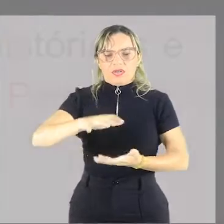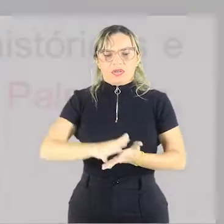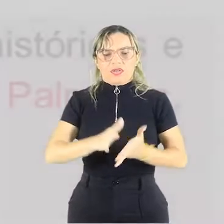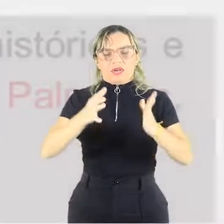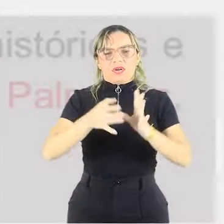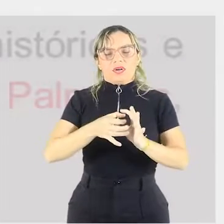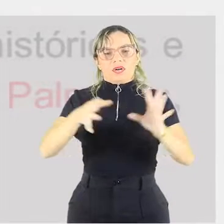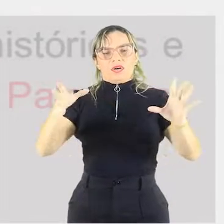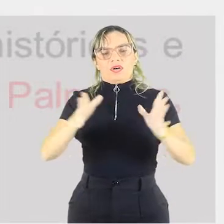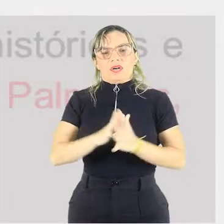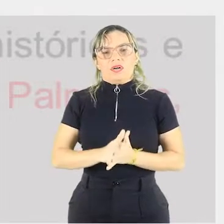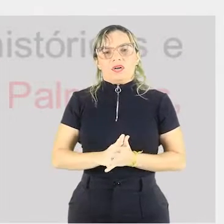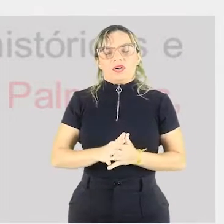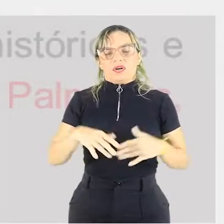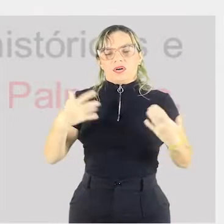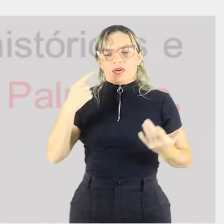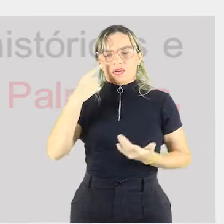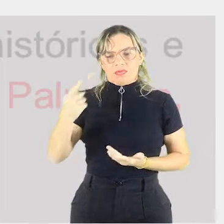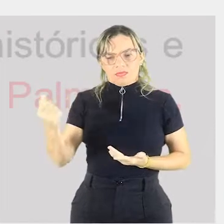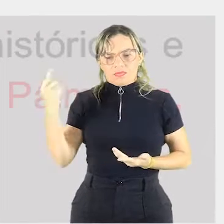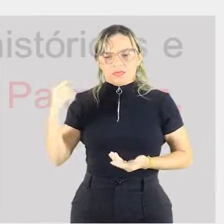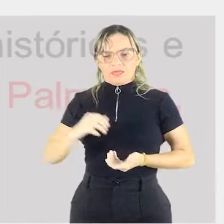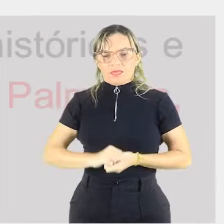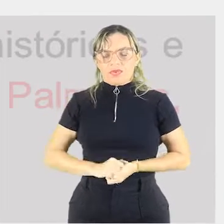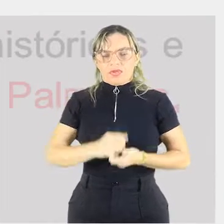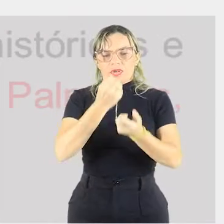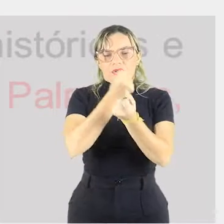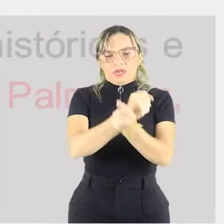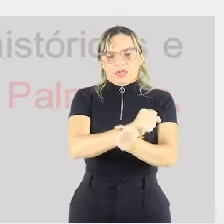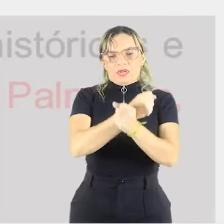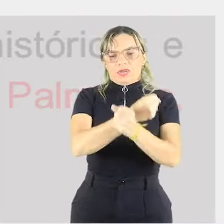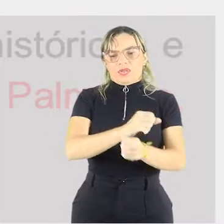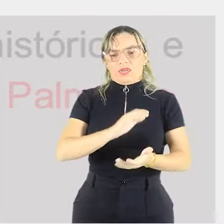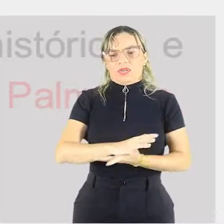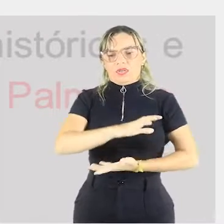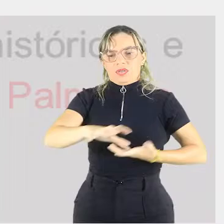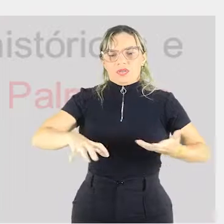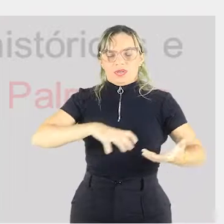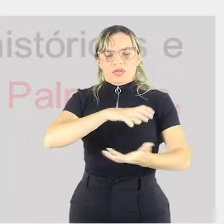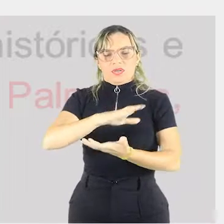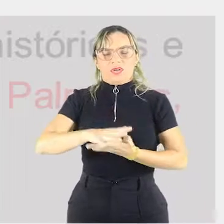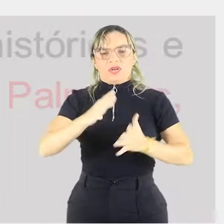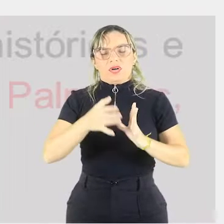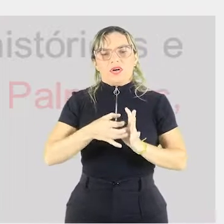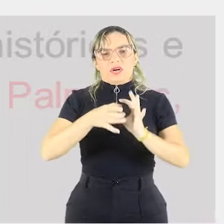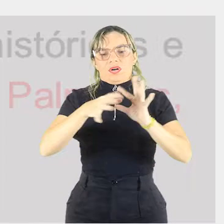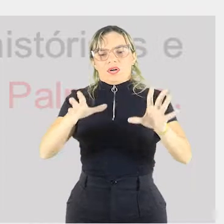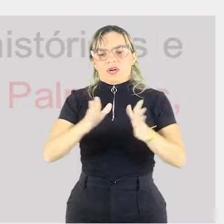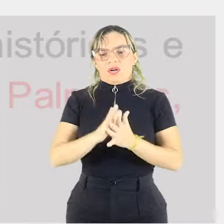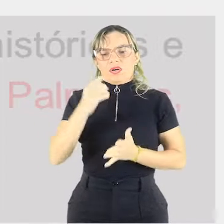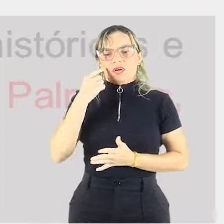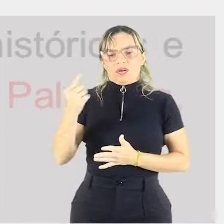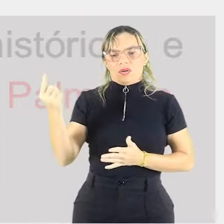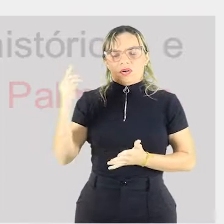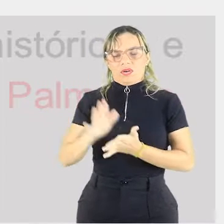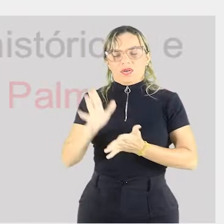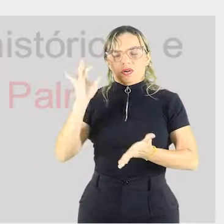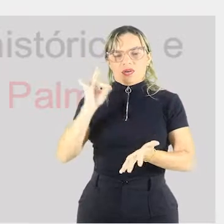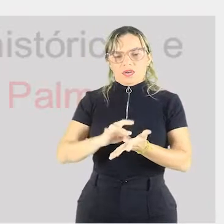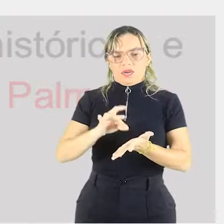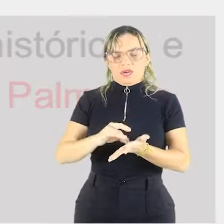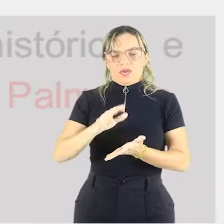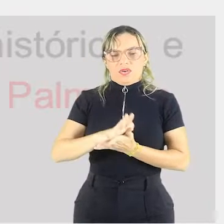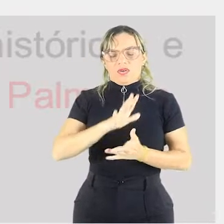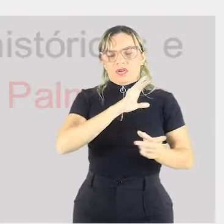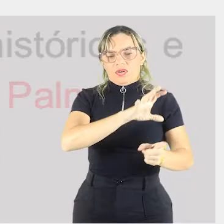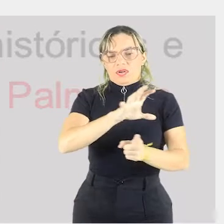É preciso notabilizar que a escravidão, as revoluções liberais, na verdade, foram reflexo do desenvolvimento